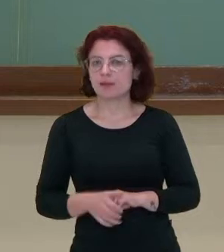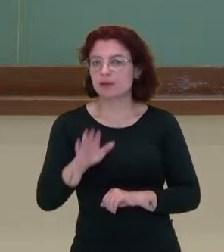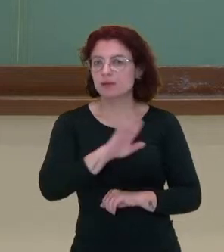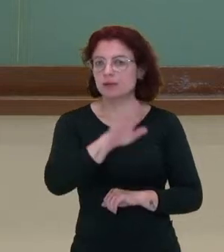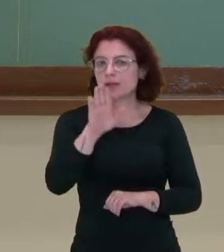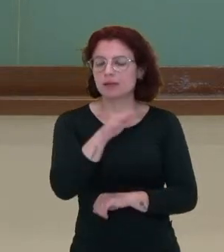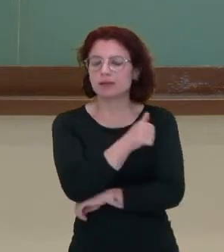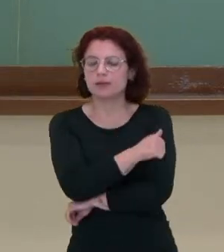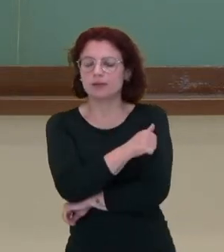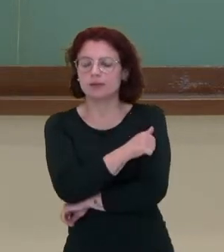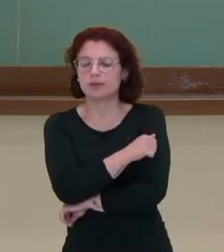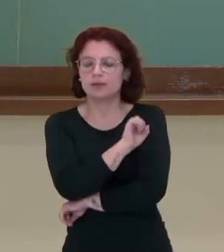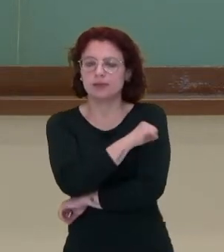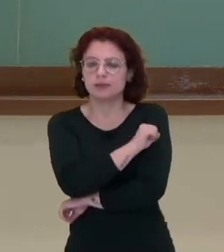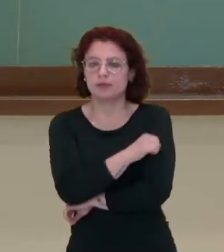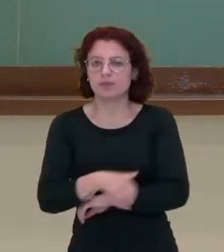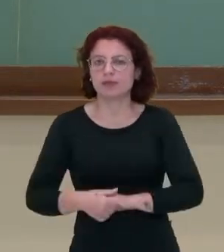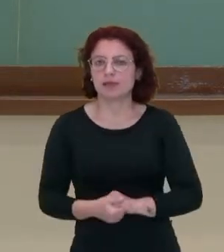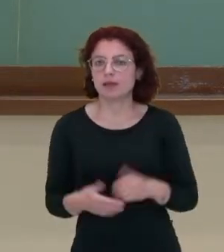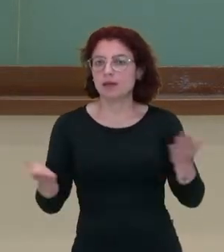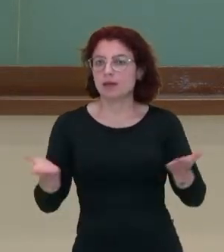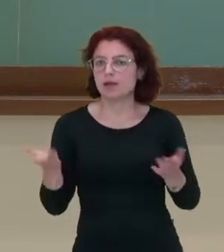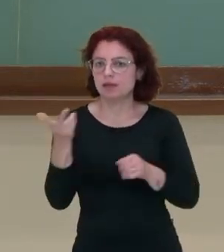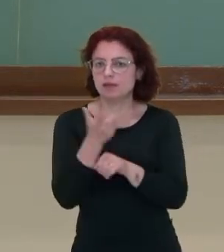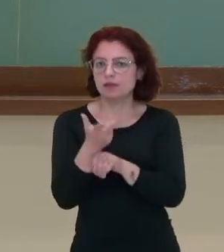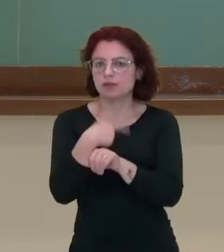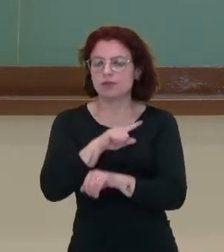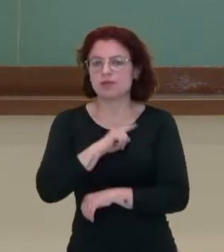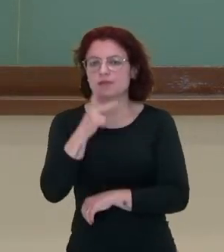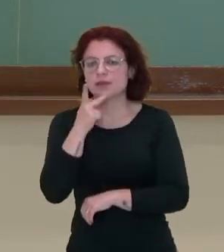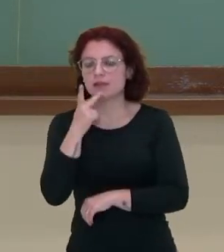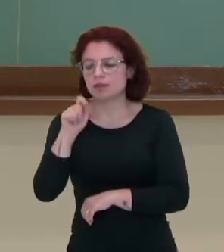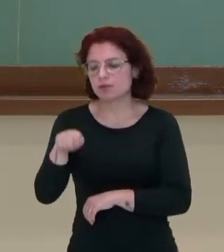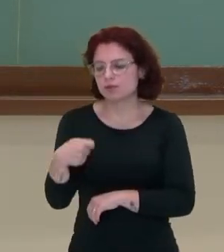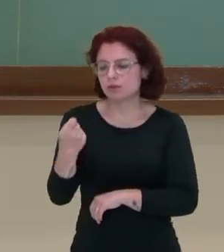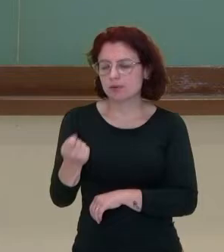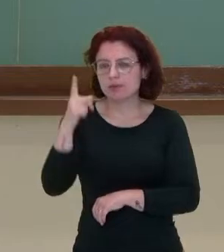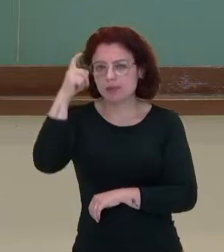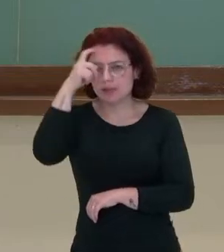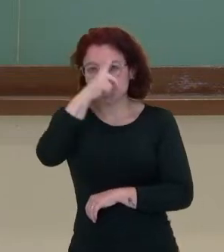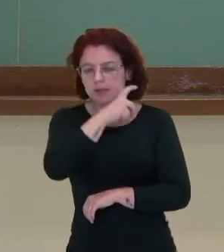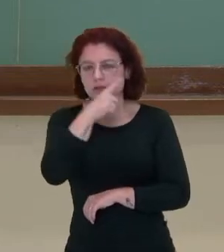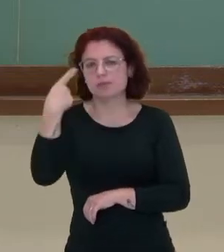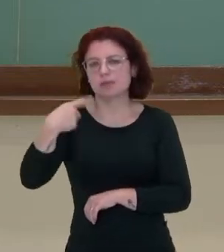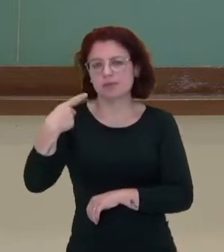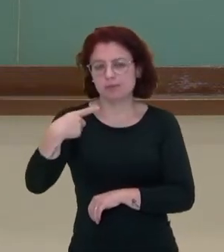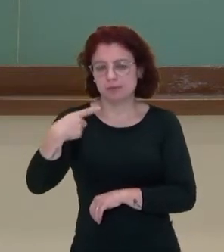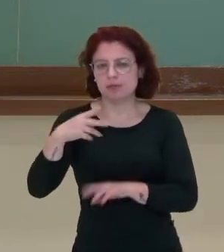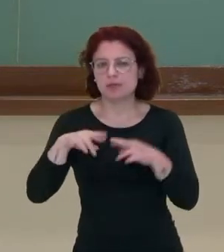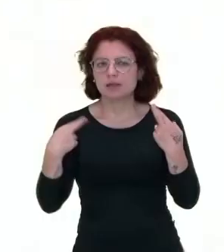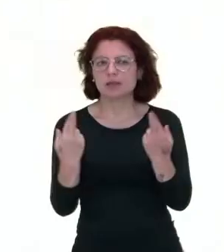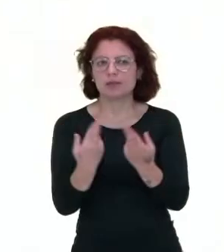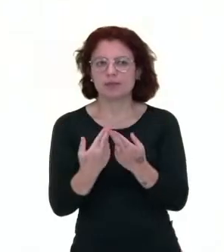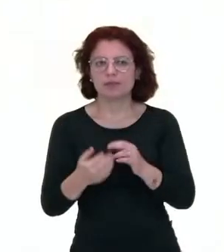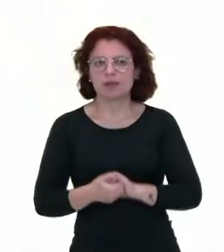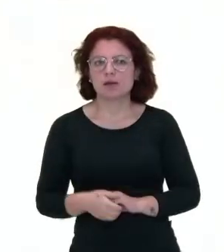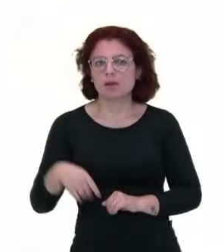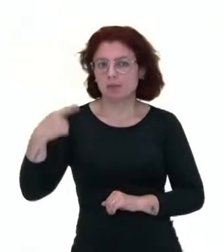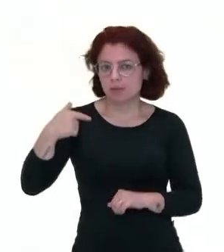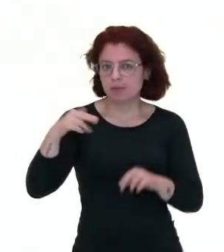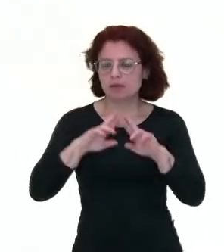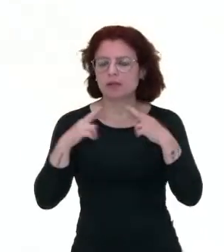Olá, estudantes do 8º ano. Neste vídeo vamos falar sobre a crise do primeiro reinado. E o